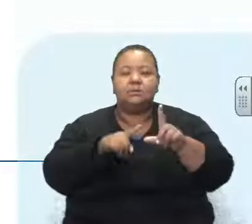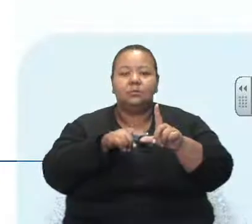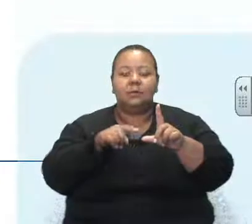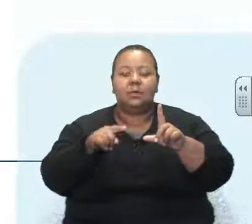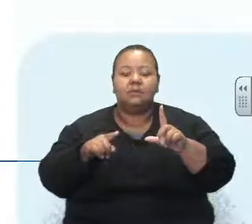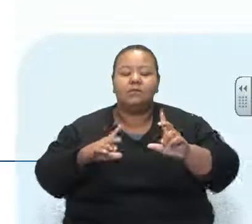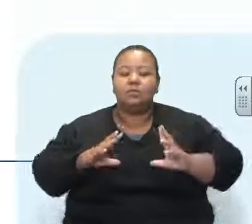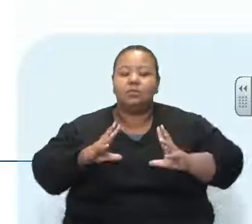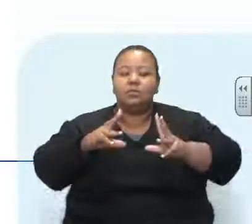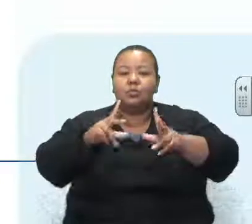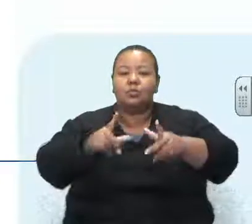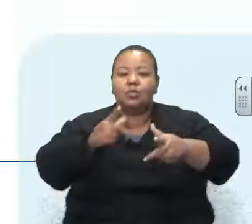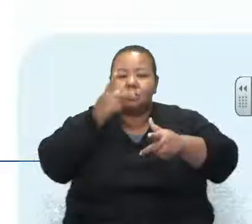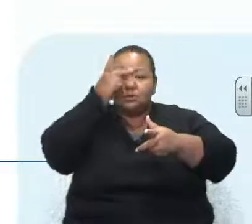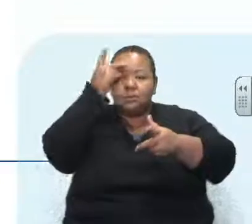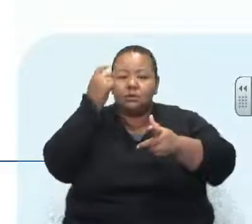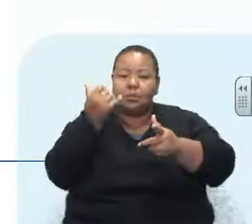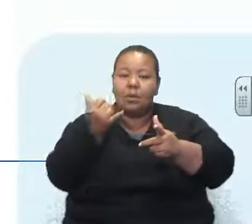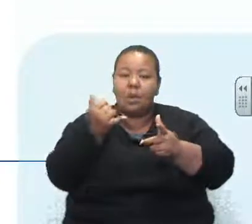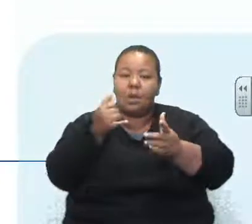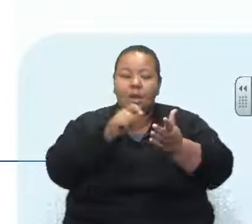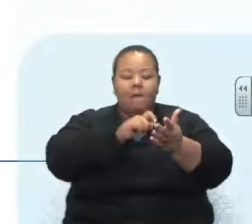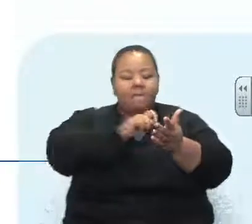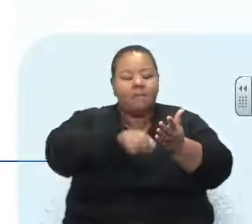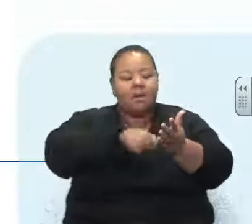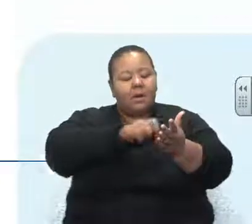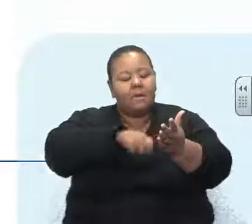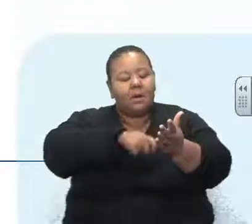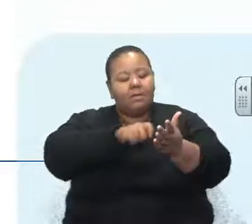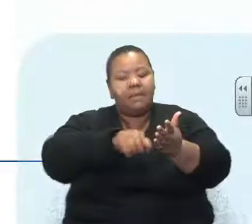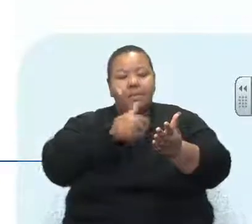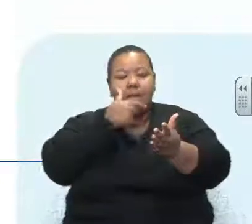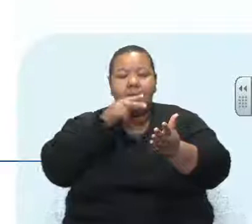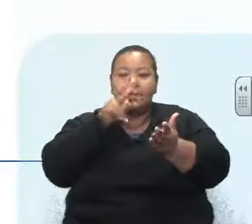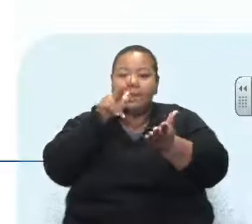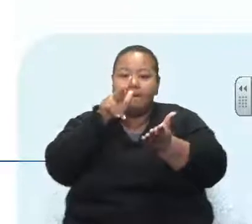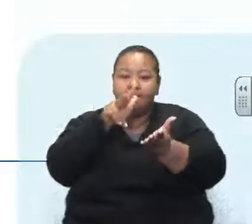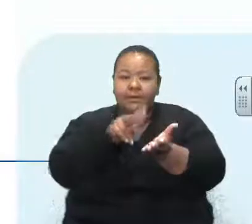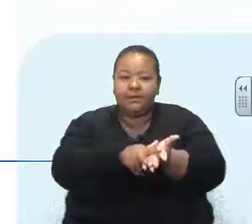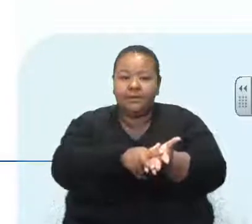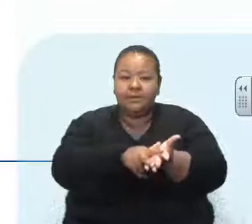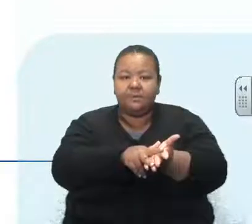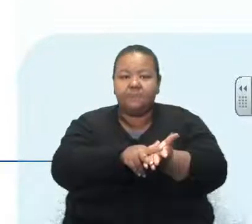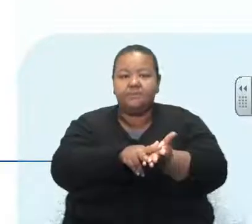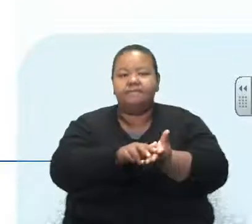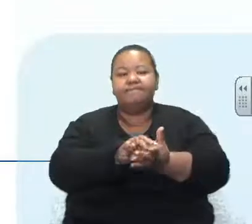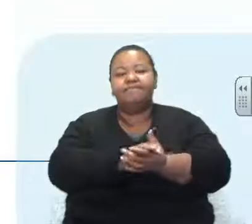todos, que ele está validando ali, ele está assinando, né?